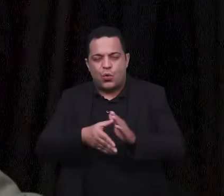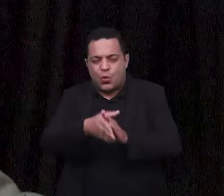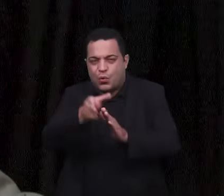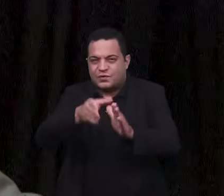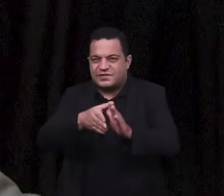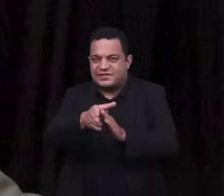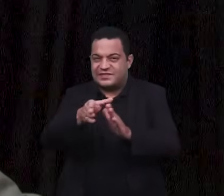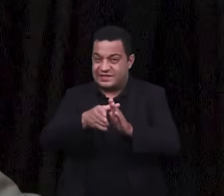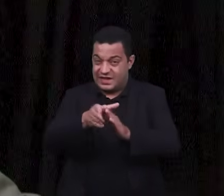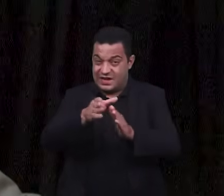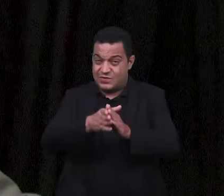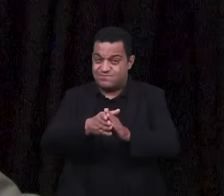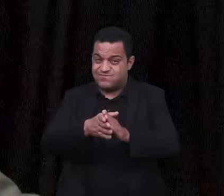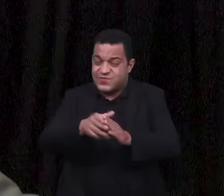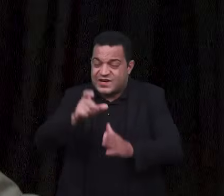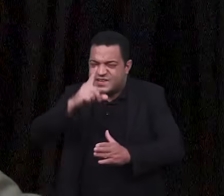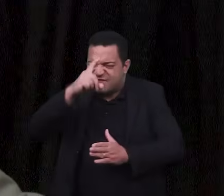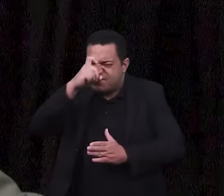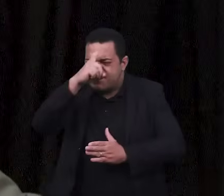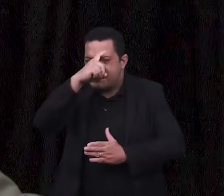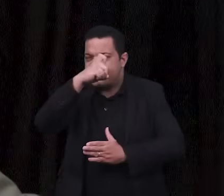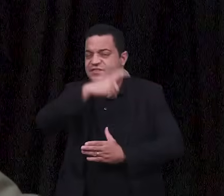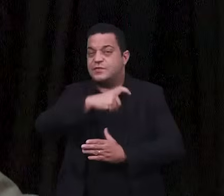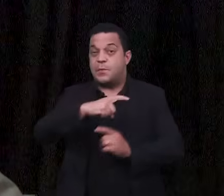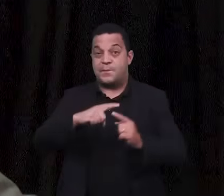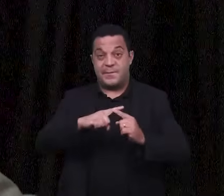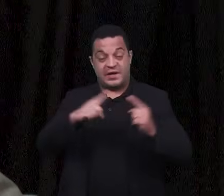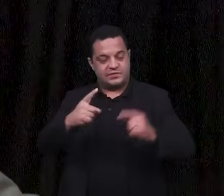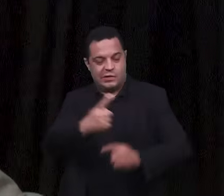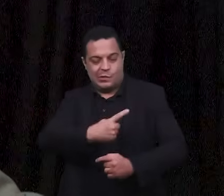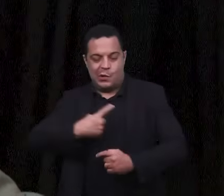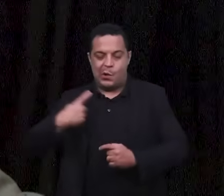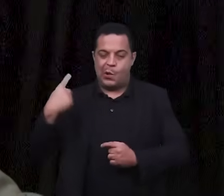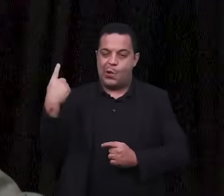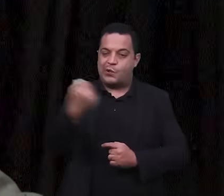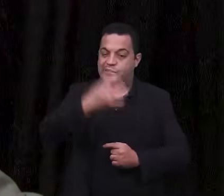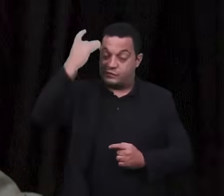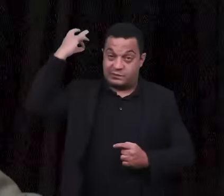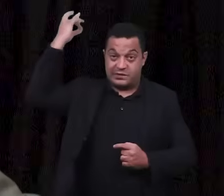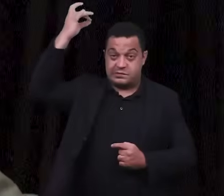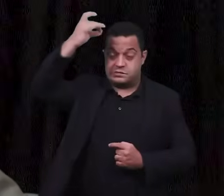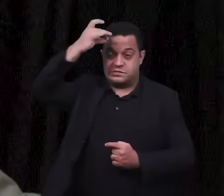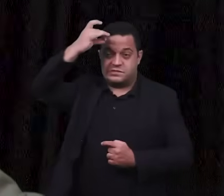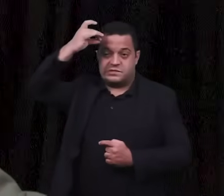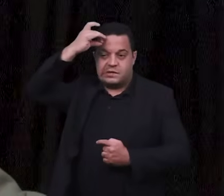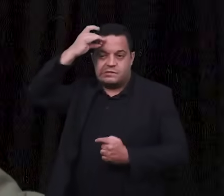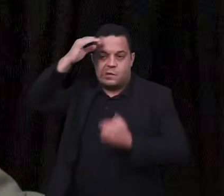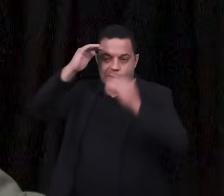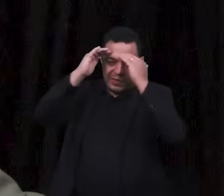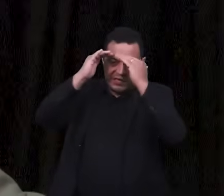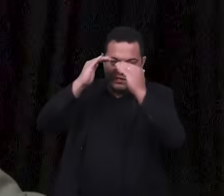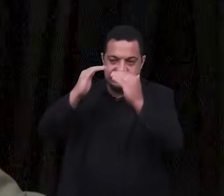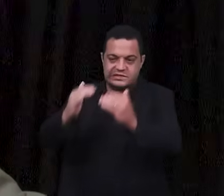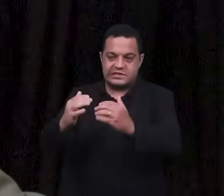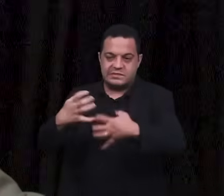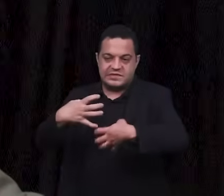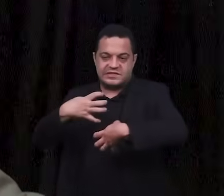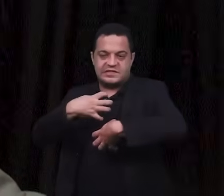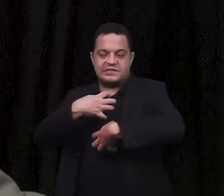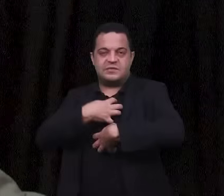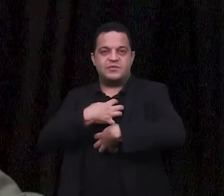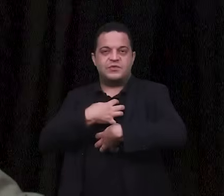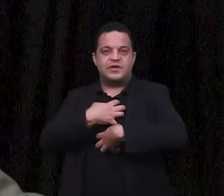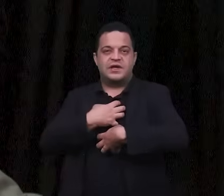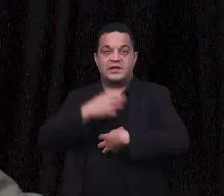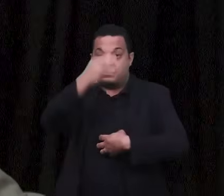como pastores de uma obra dirigida pelo Espírito Santo, nós temos de ser sensíveis a isso aqui.